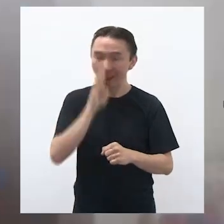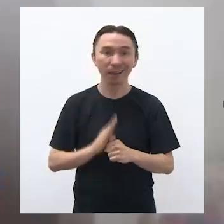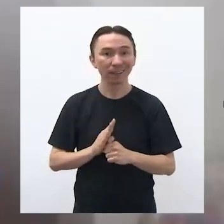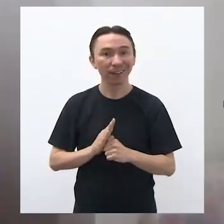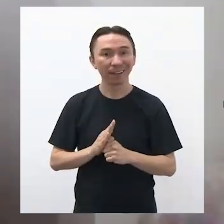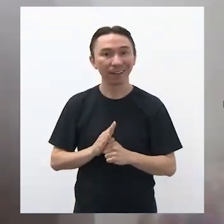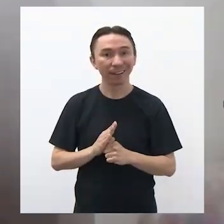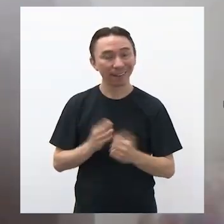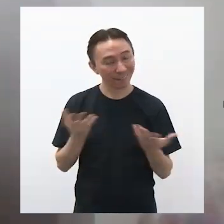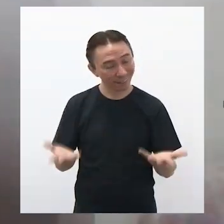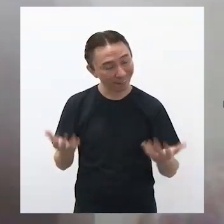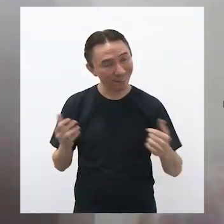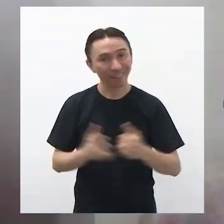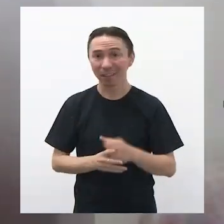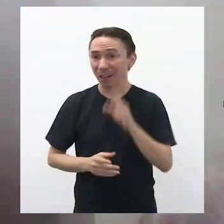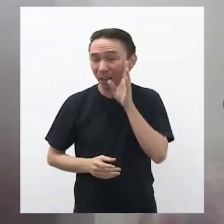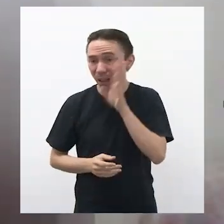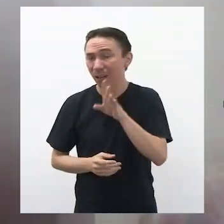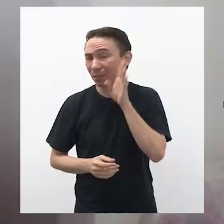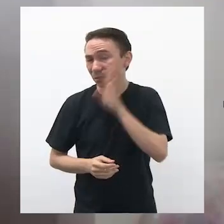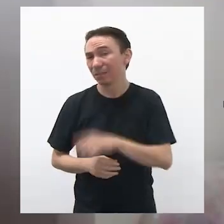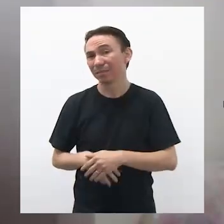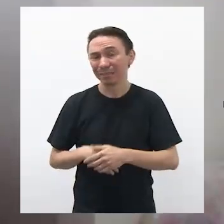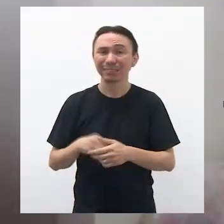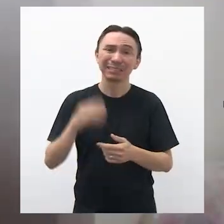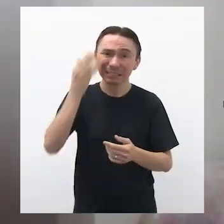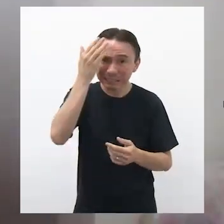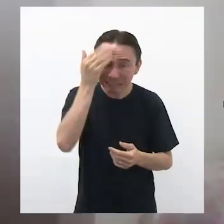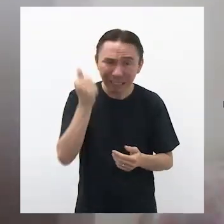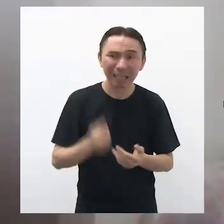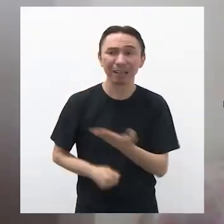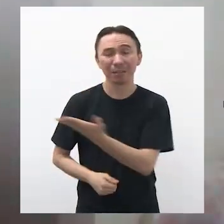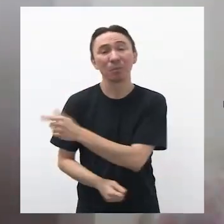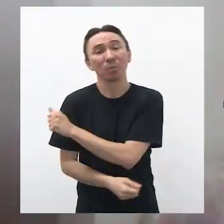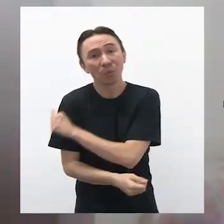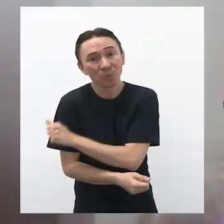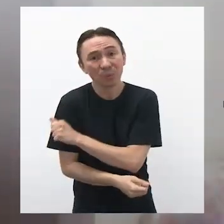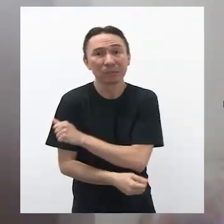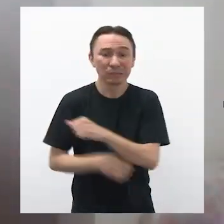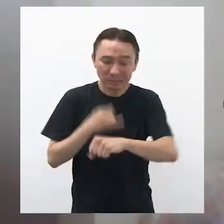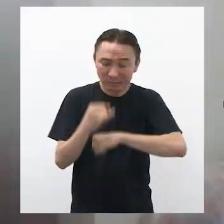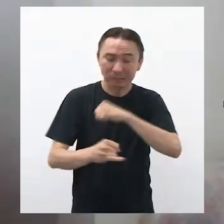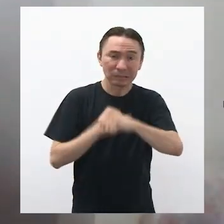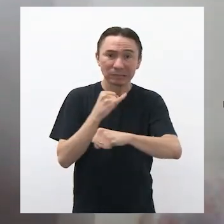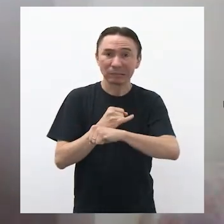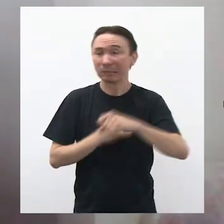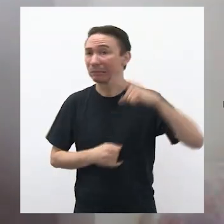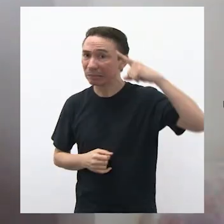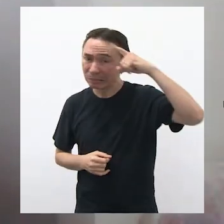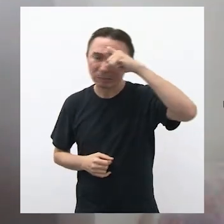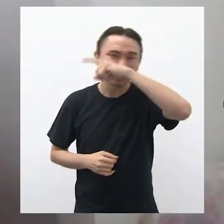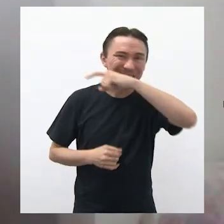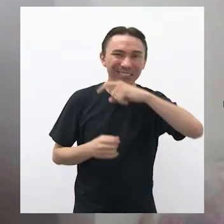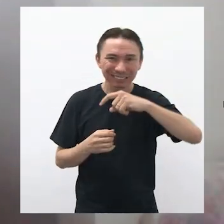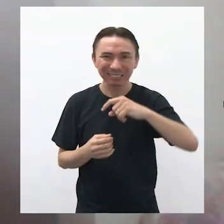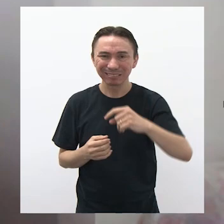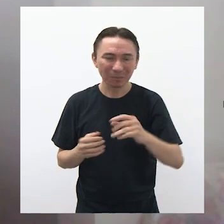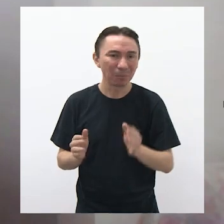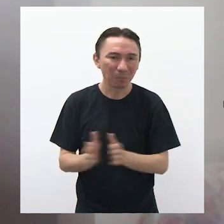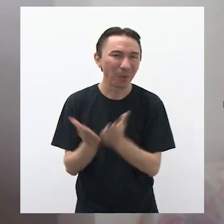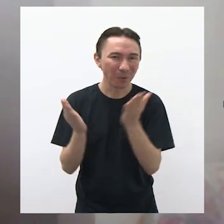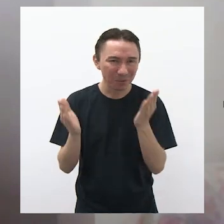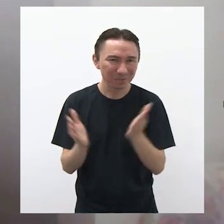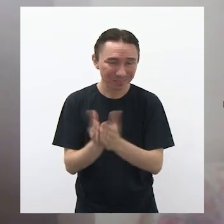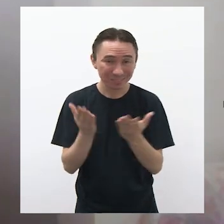também, porque a gente sabe da dificuldade de internet dos nossos estudantes. Então, a gente teve no ano passado estudante